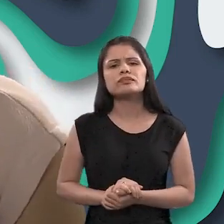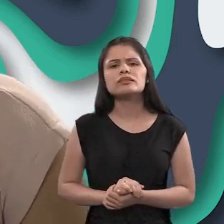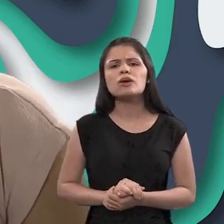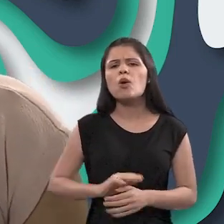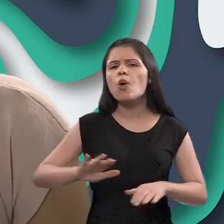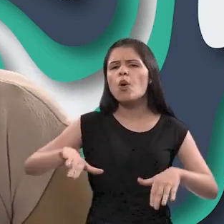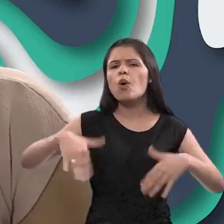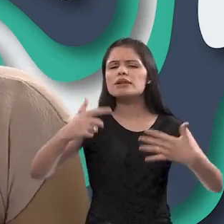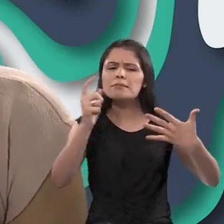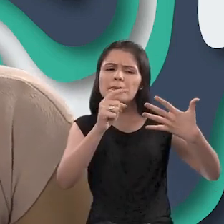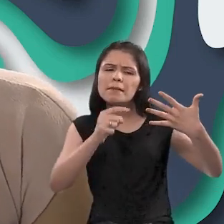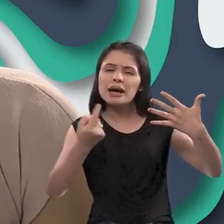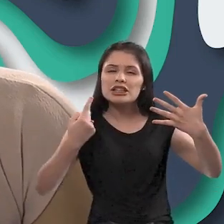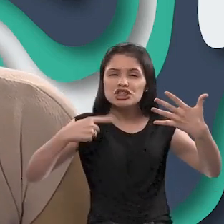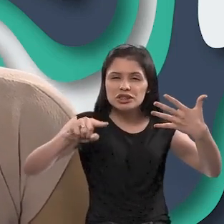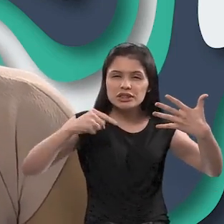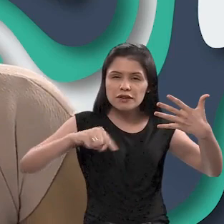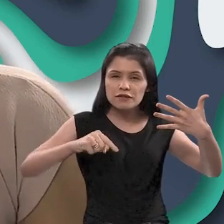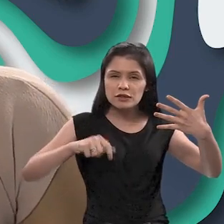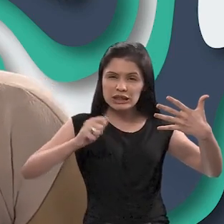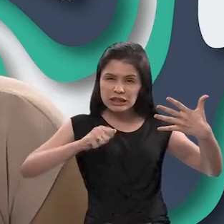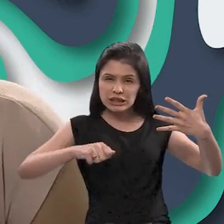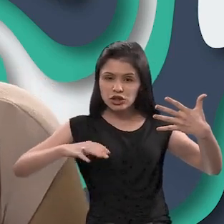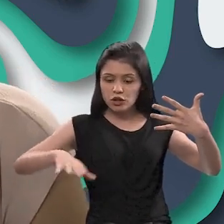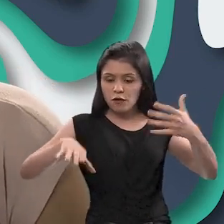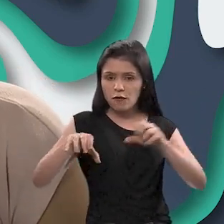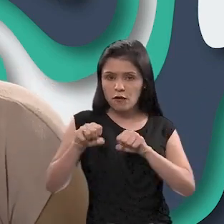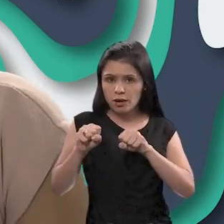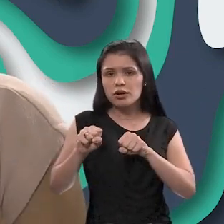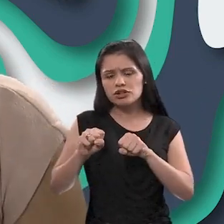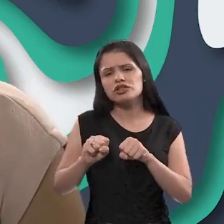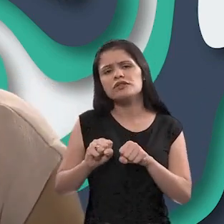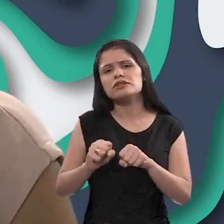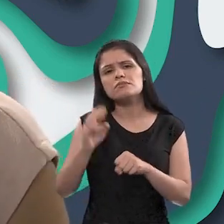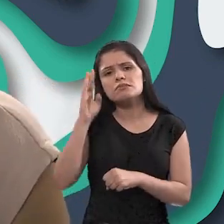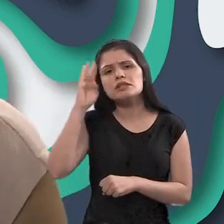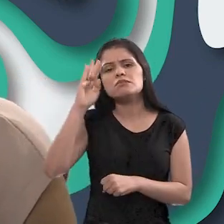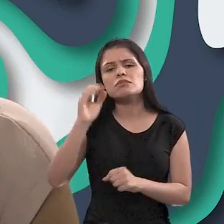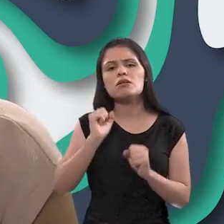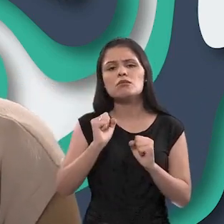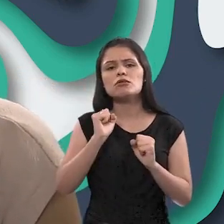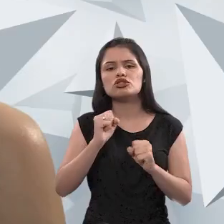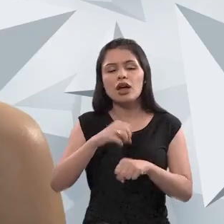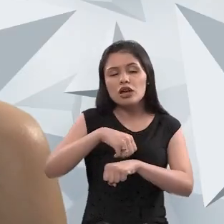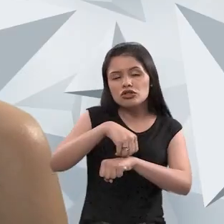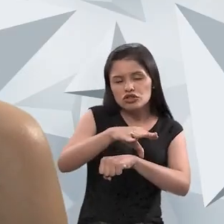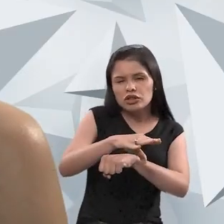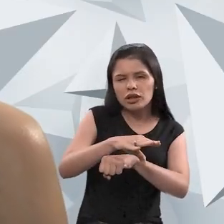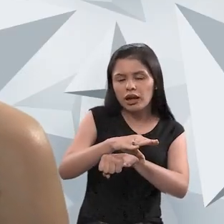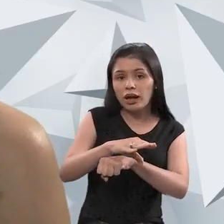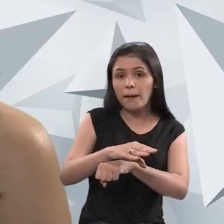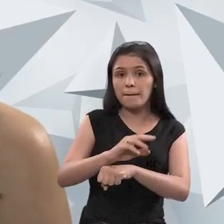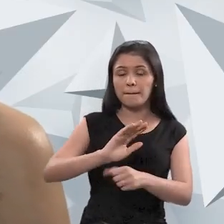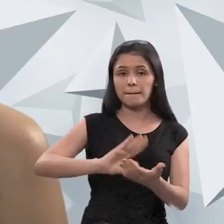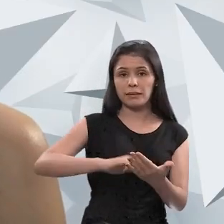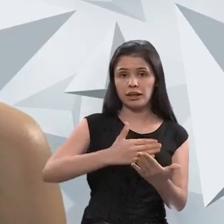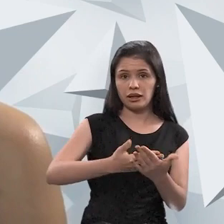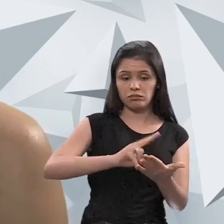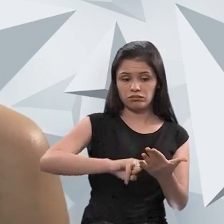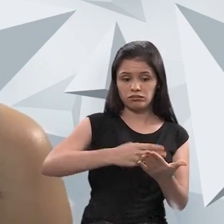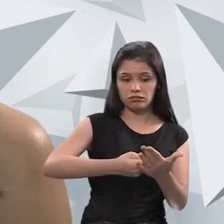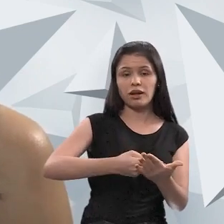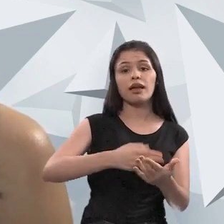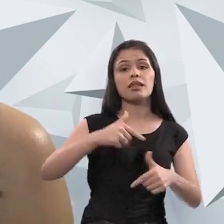os desafios e necessidades formativas poderiam ser citados para os tios que atuam no ensino superior? Bem, no